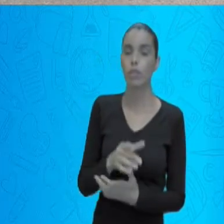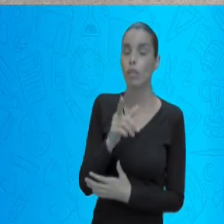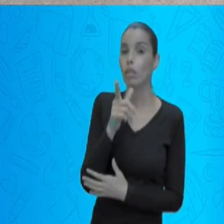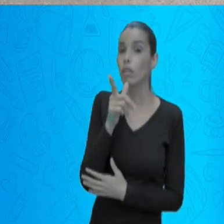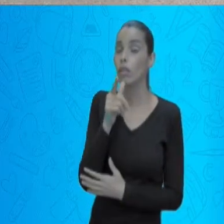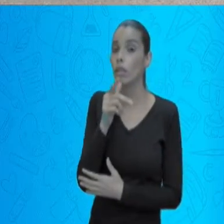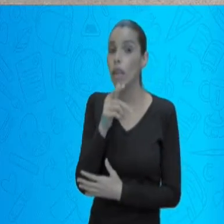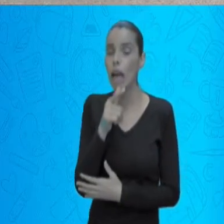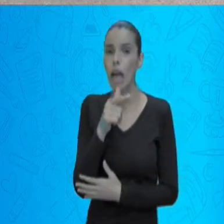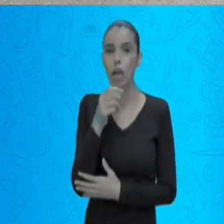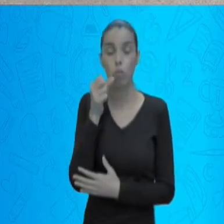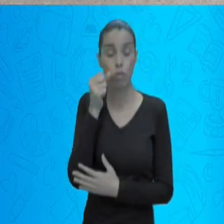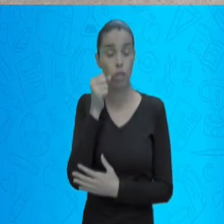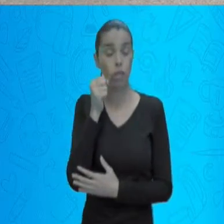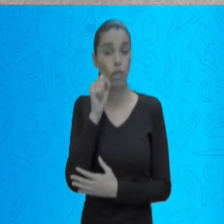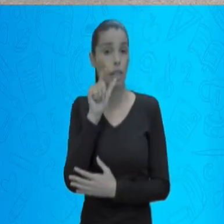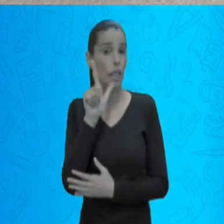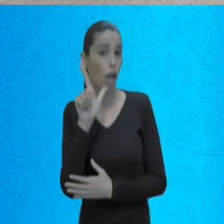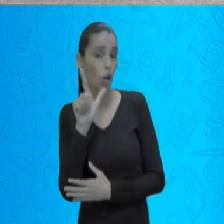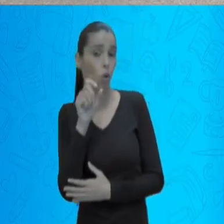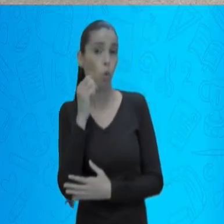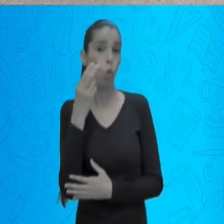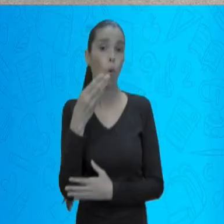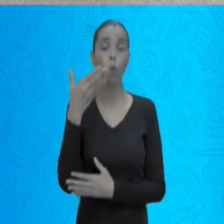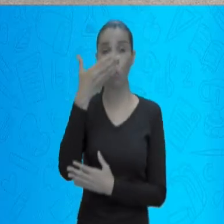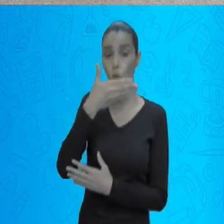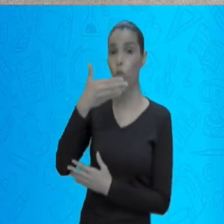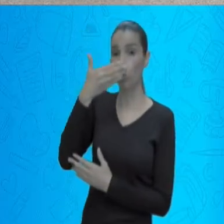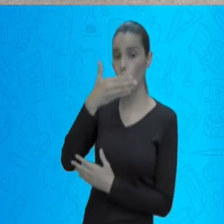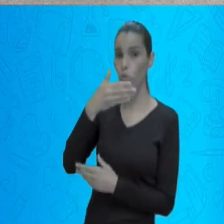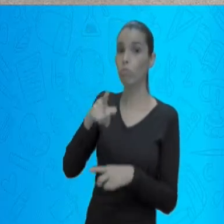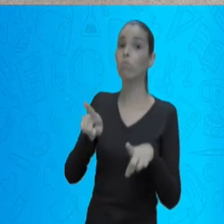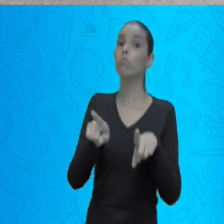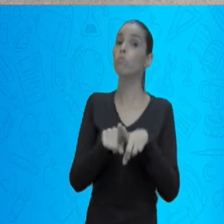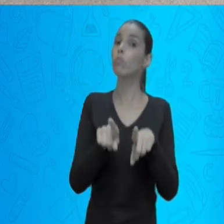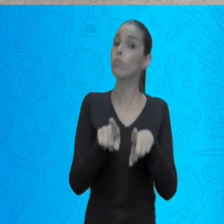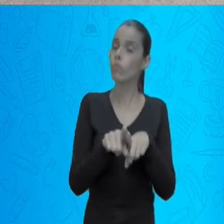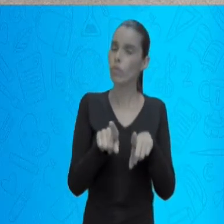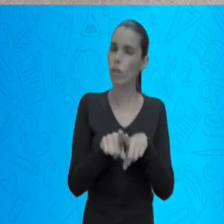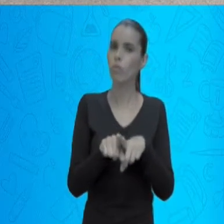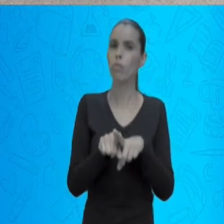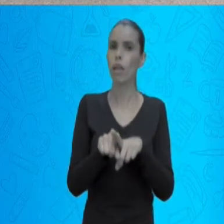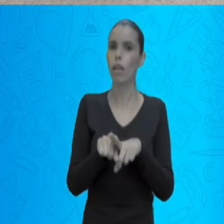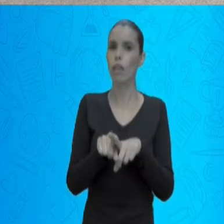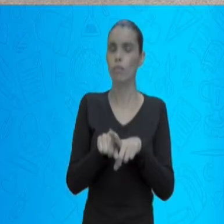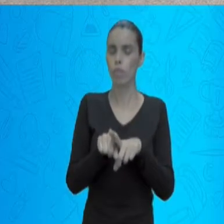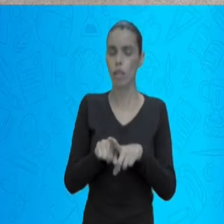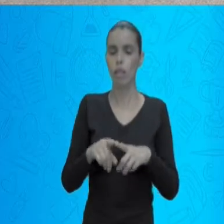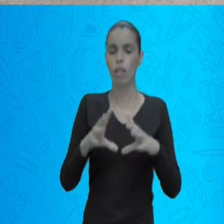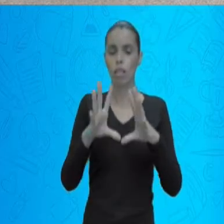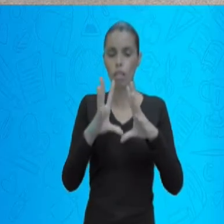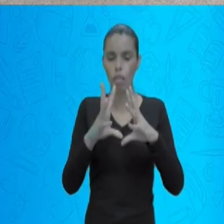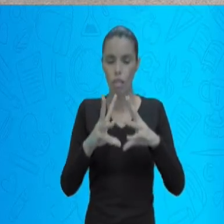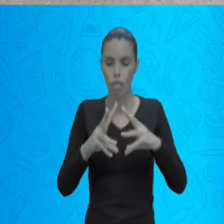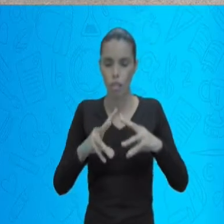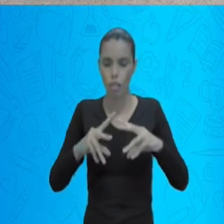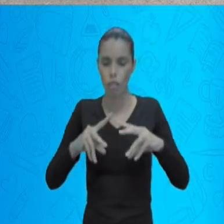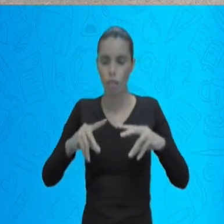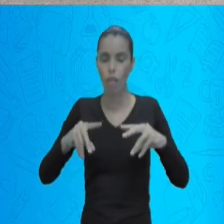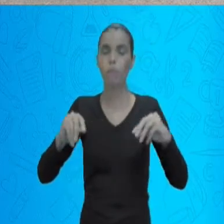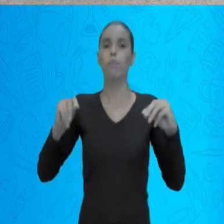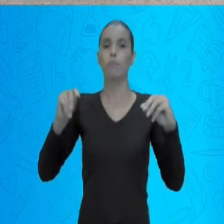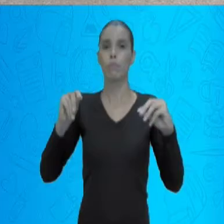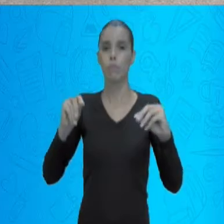ou água doce também é uma solução líquida. Solvente,